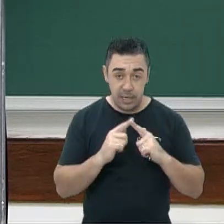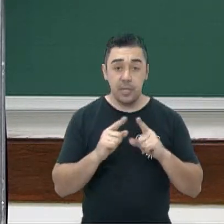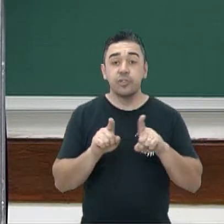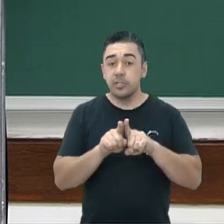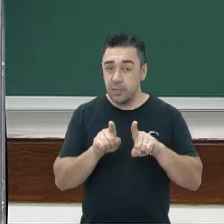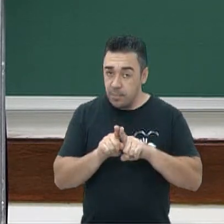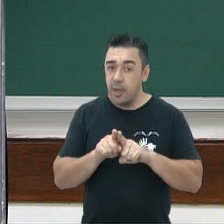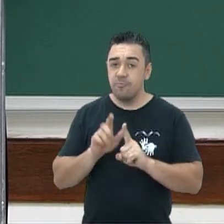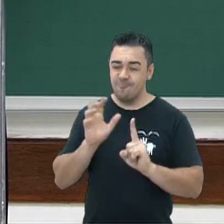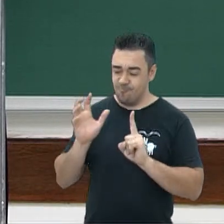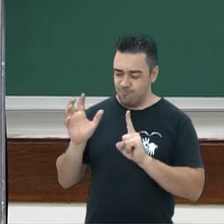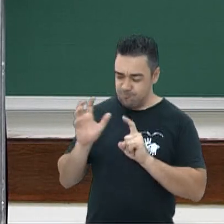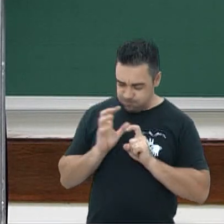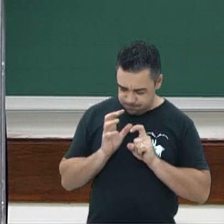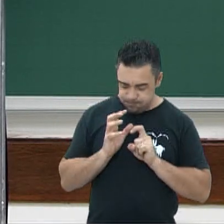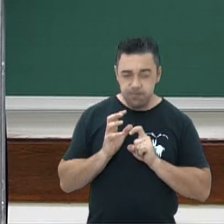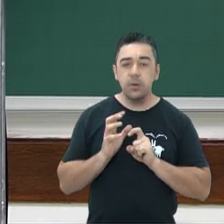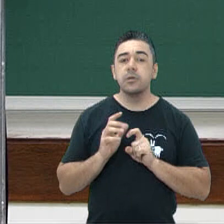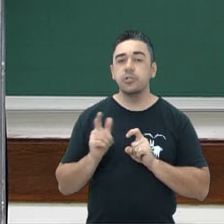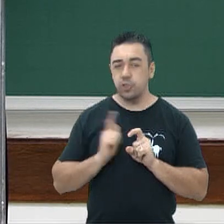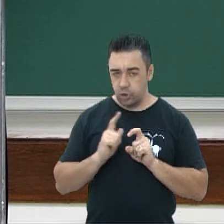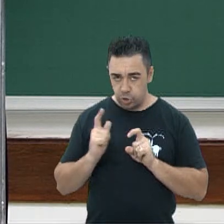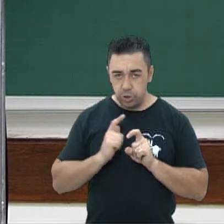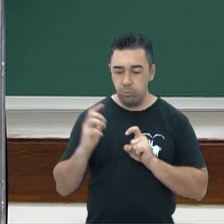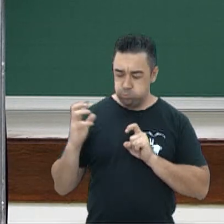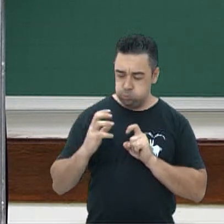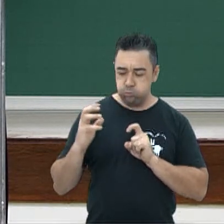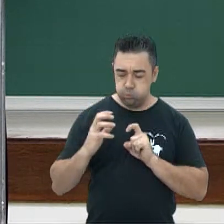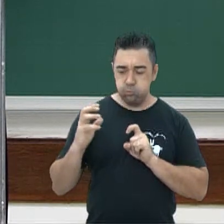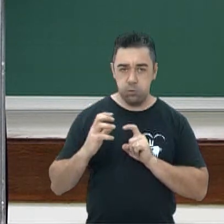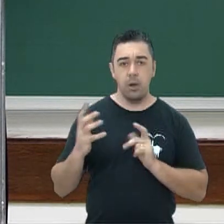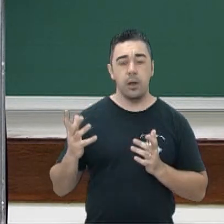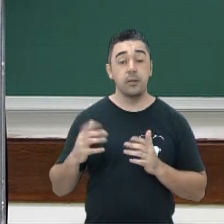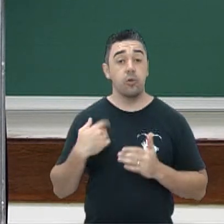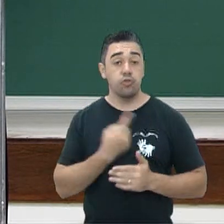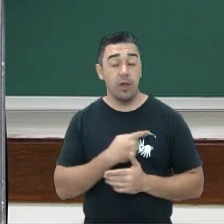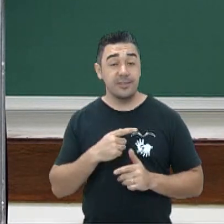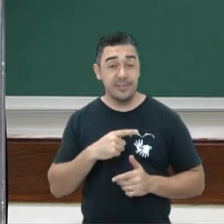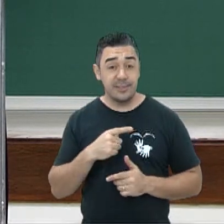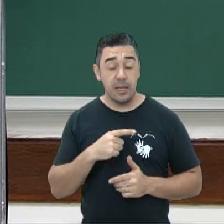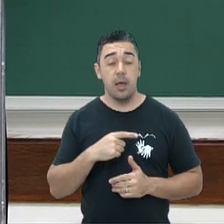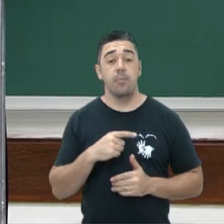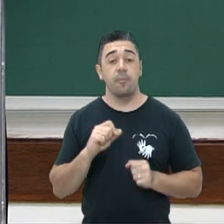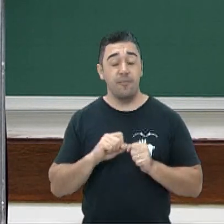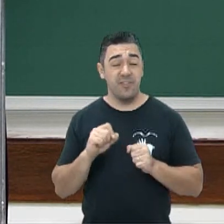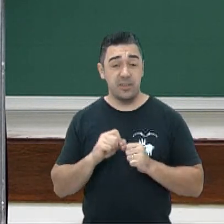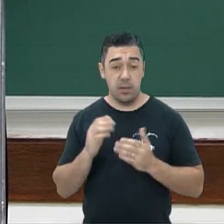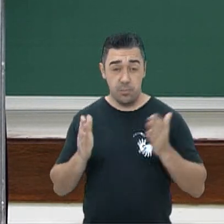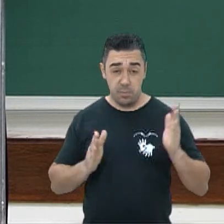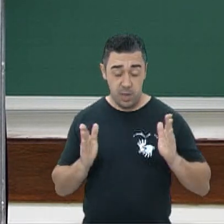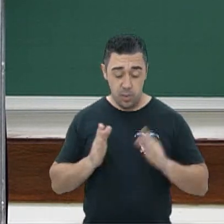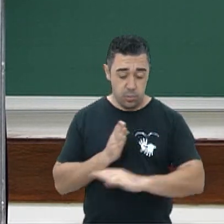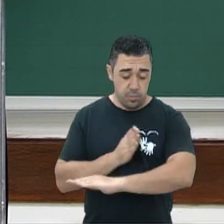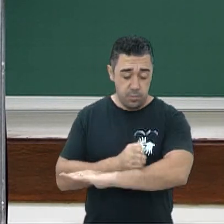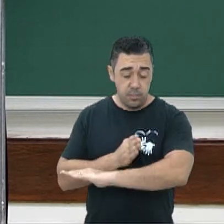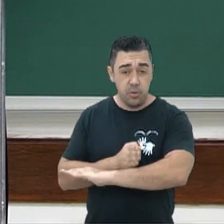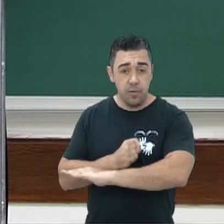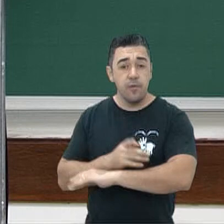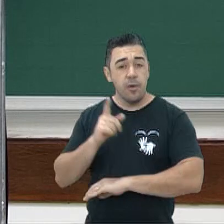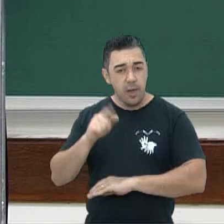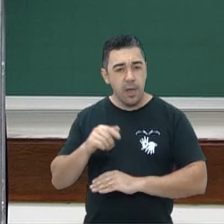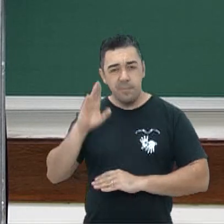coerção, né, em cima dessa população medieval. Então quase tudo que a gente tem de produção no período medieval é relacionado a